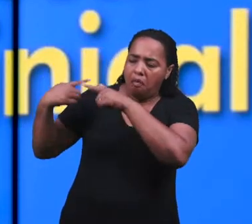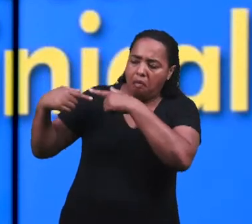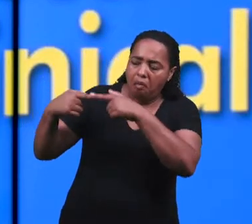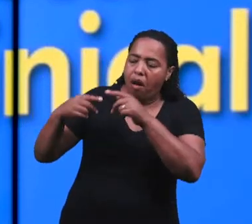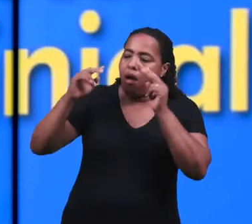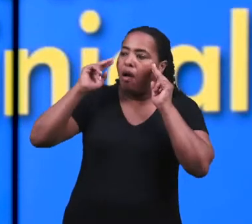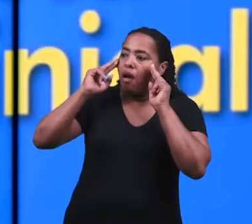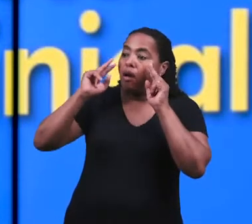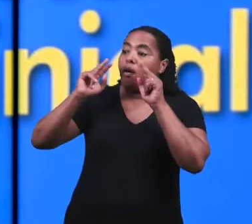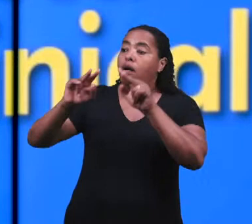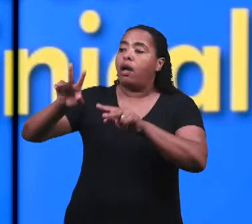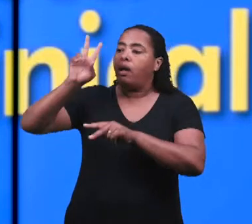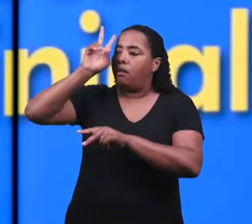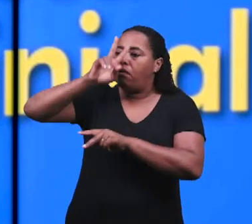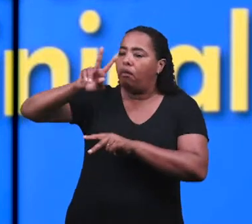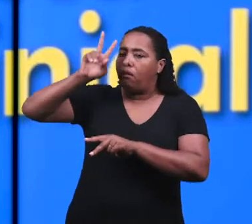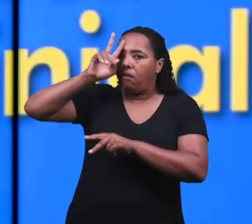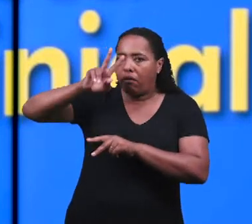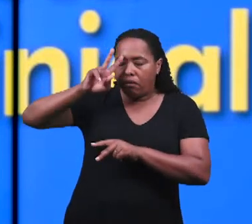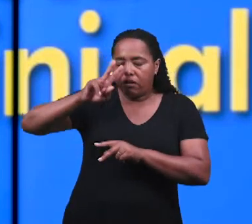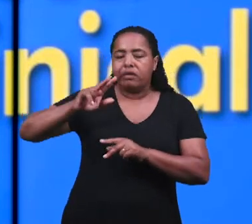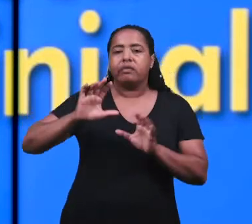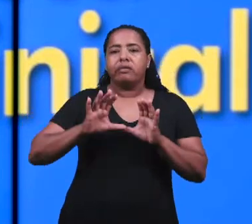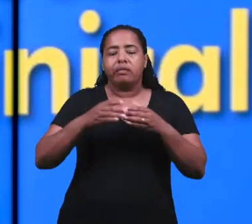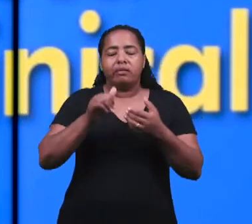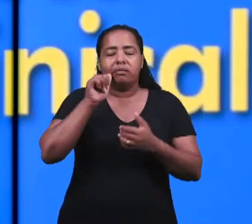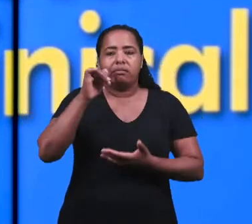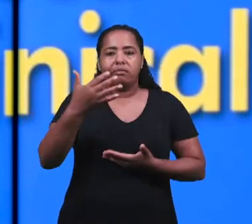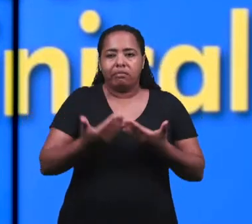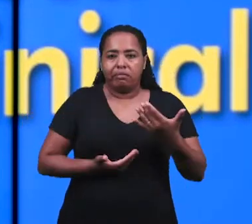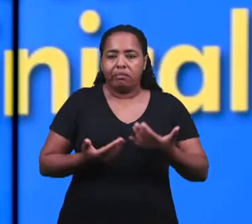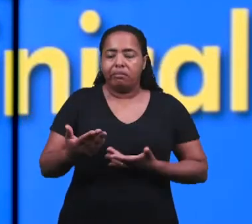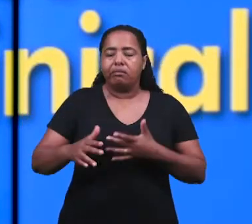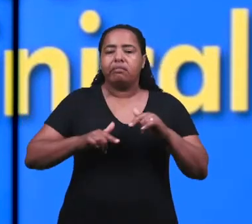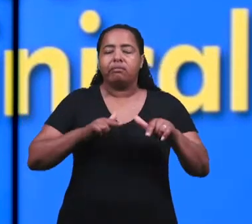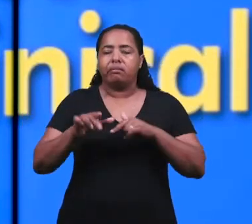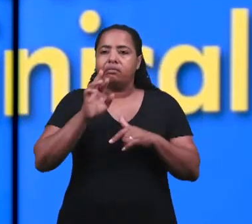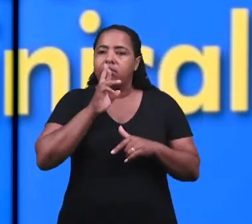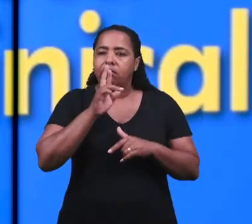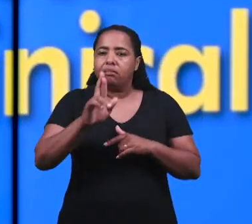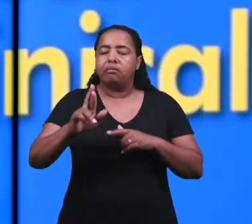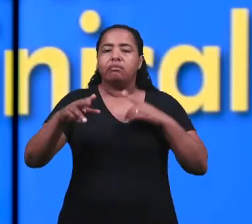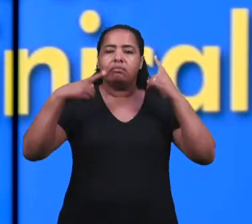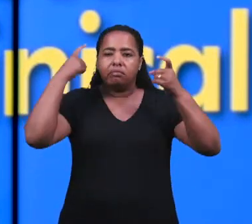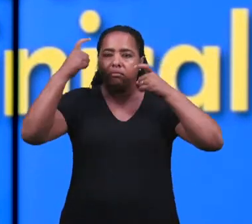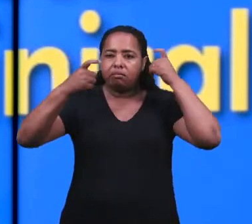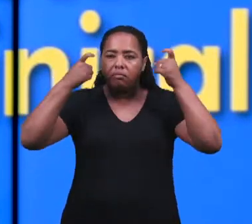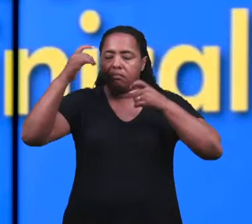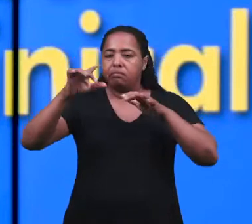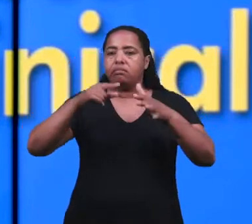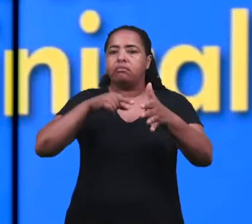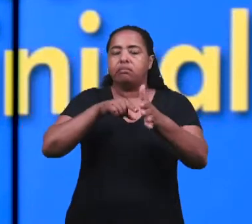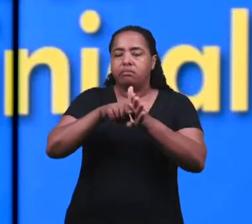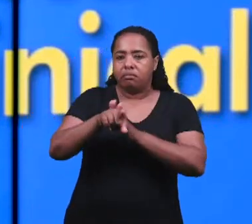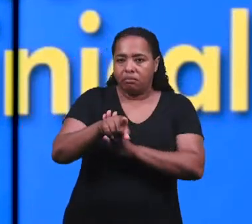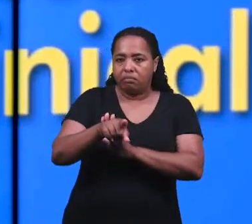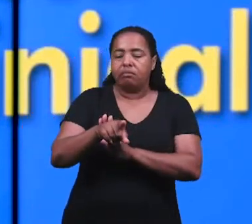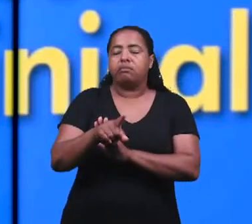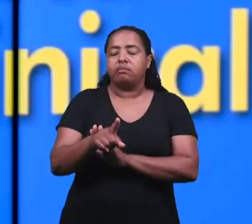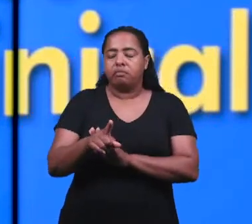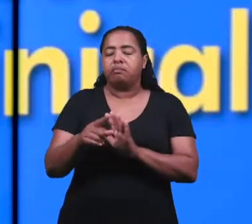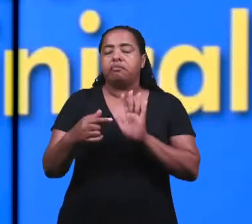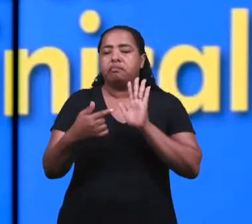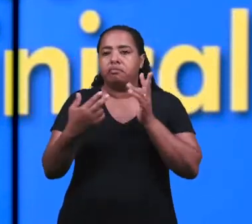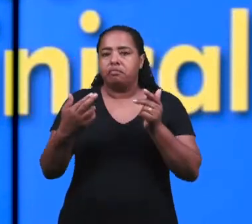gerações futuras. Então são as irmãs, as senhoras, trabalhando na resposta e preocupadas com a pergunta a ser feita,